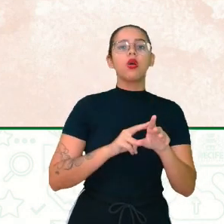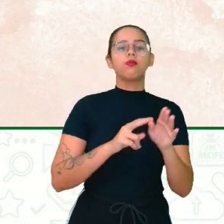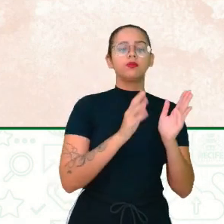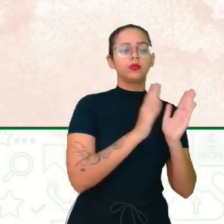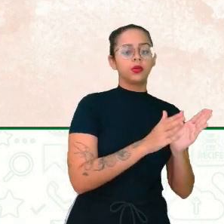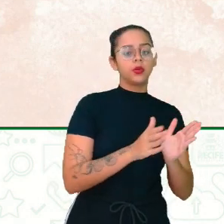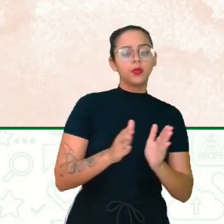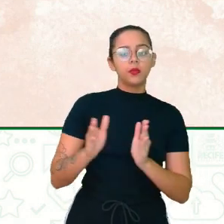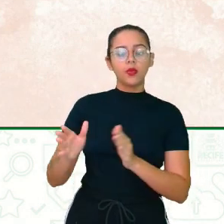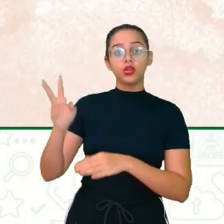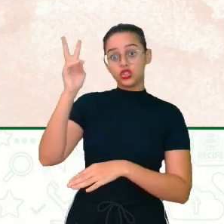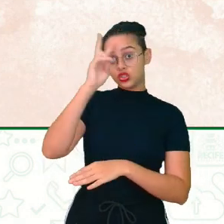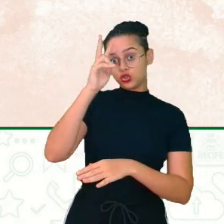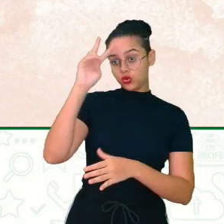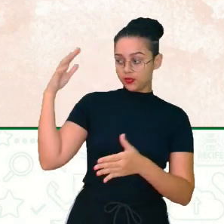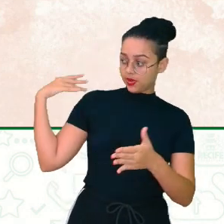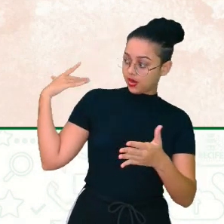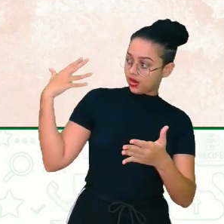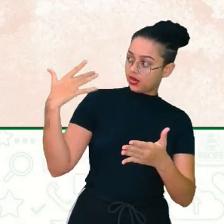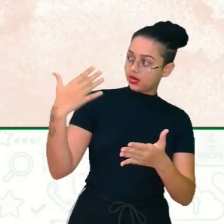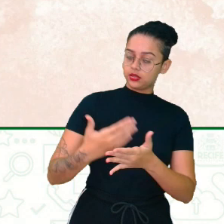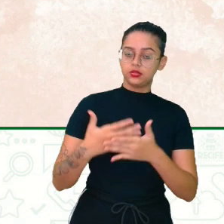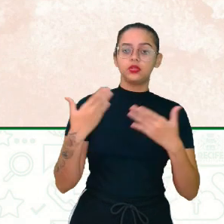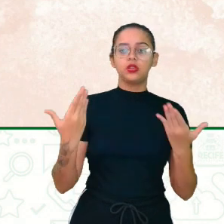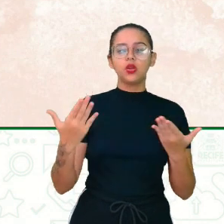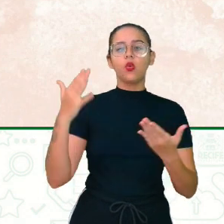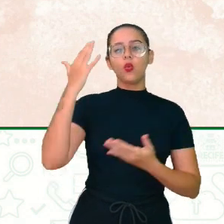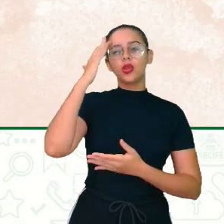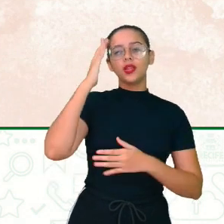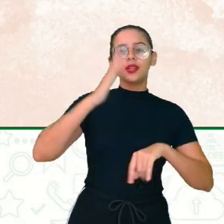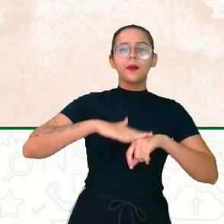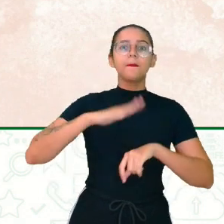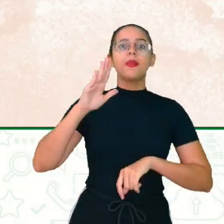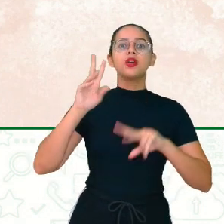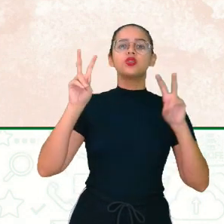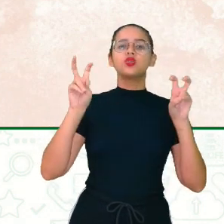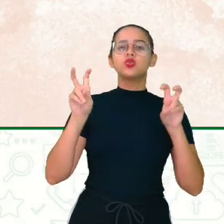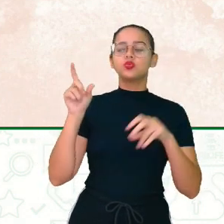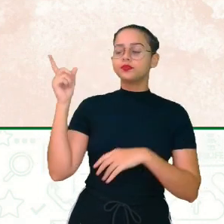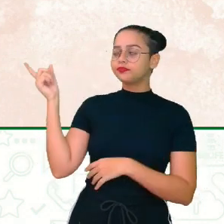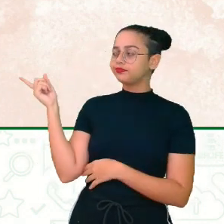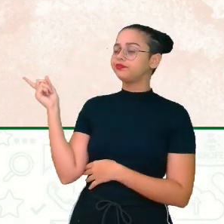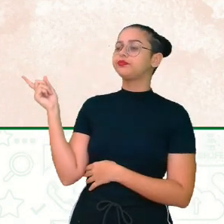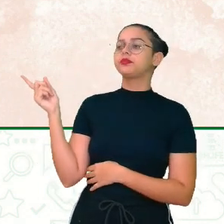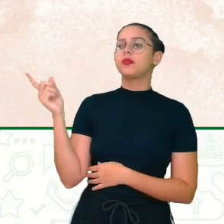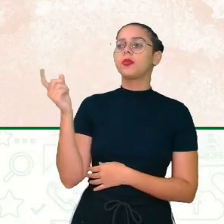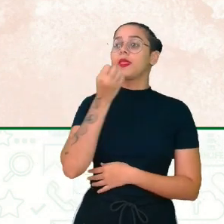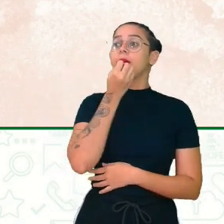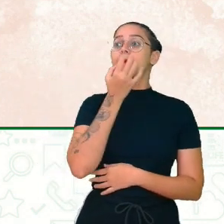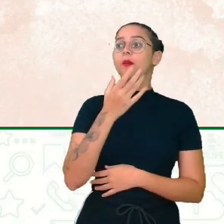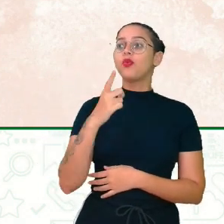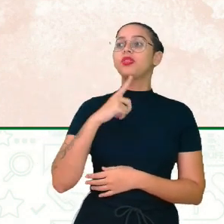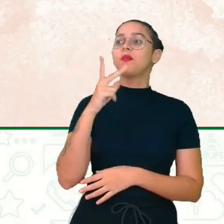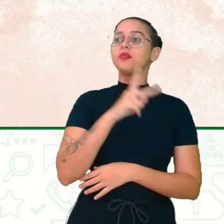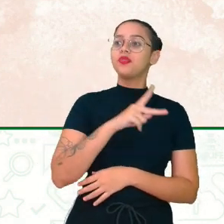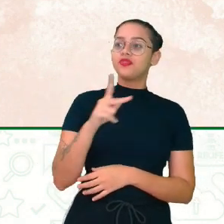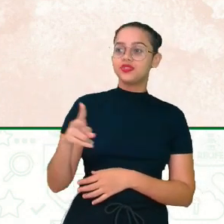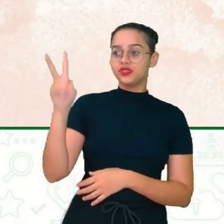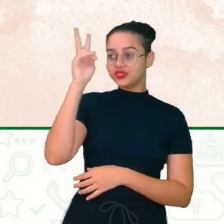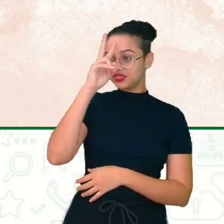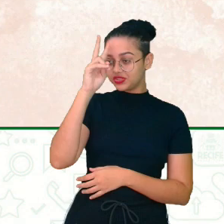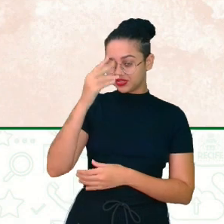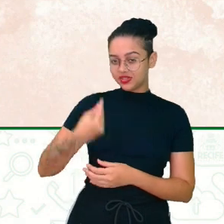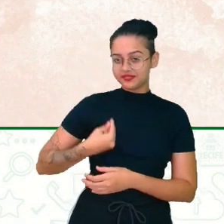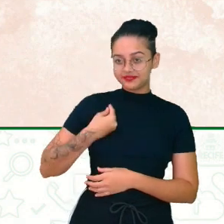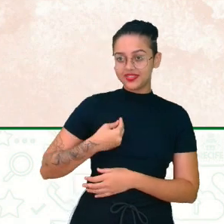de eventos de uma história ou um processo. Então, compreender mais sobre um assunto, que bom que eu tenho uma professora de história aqui,